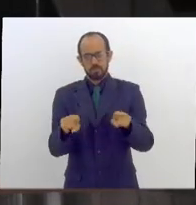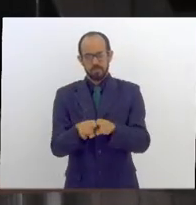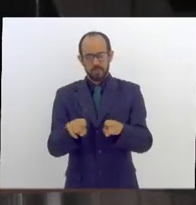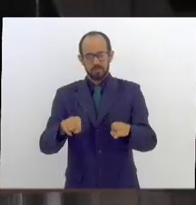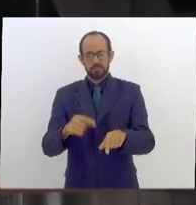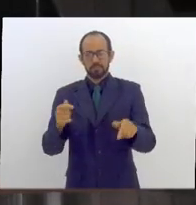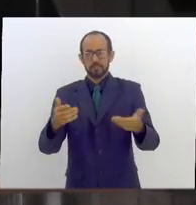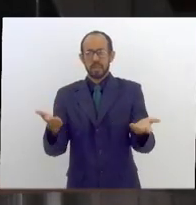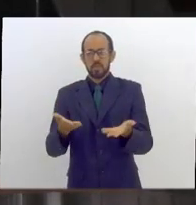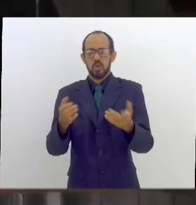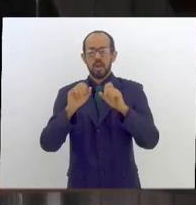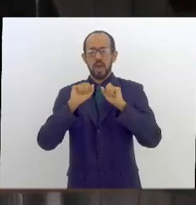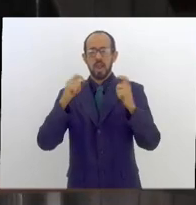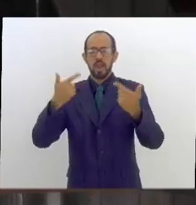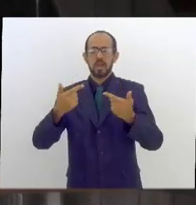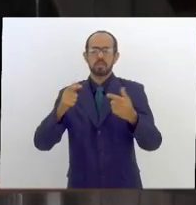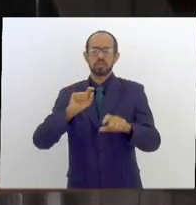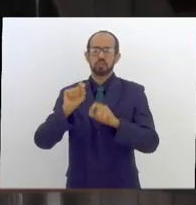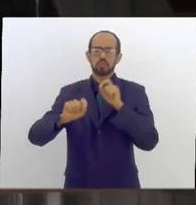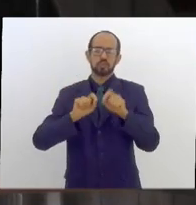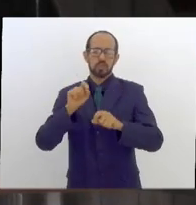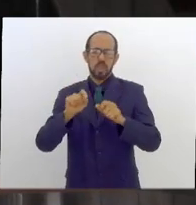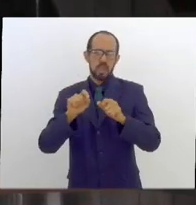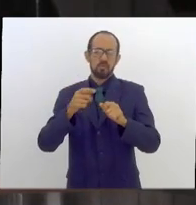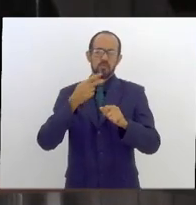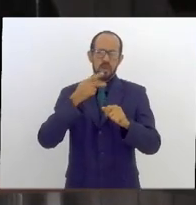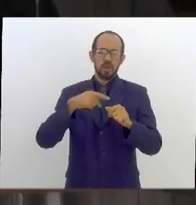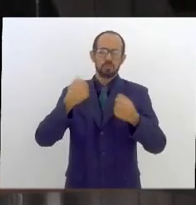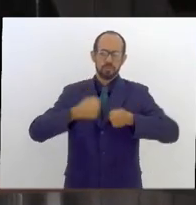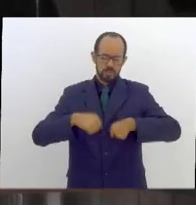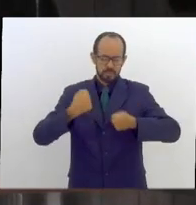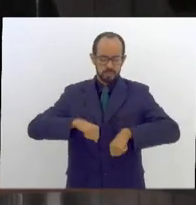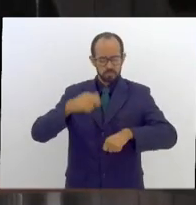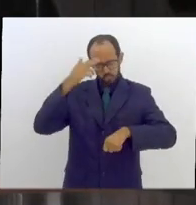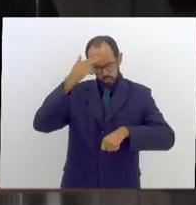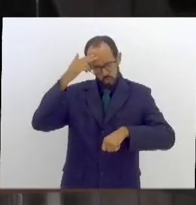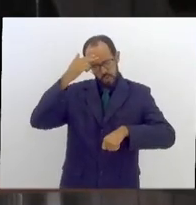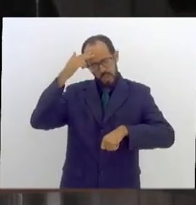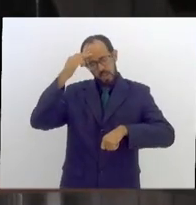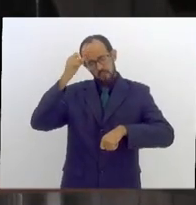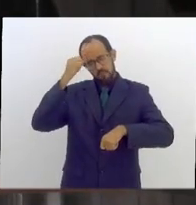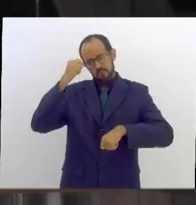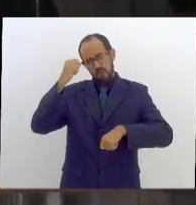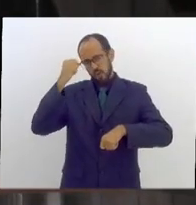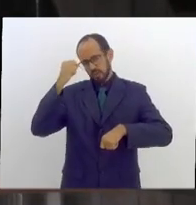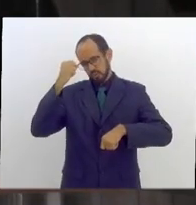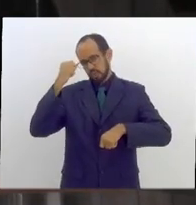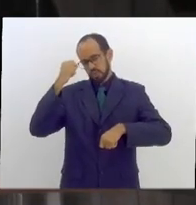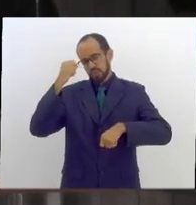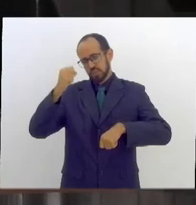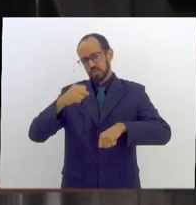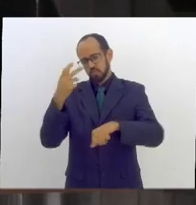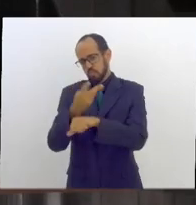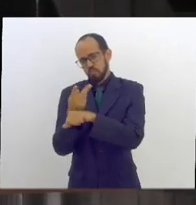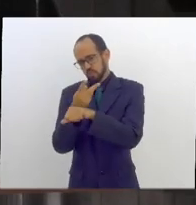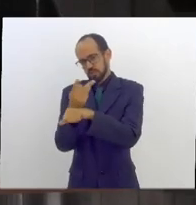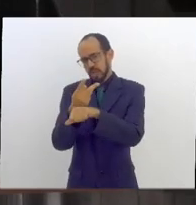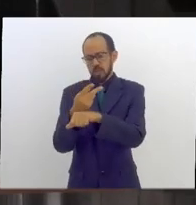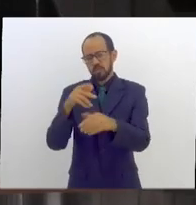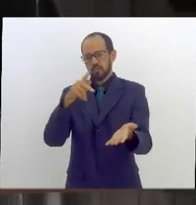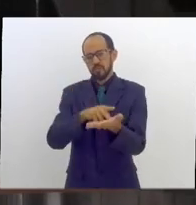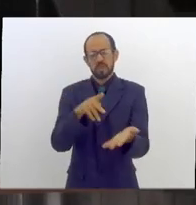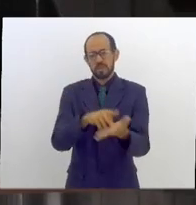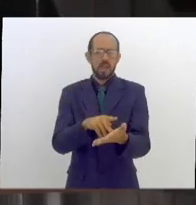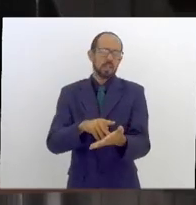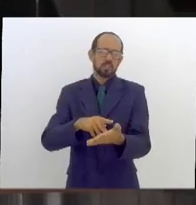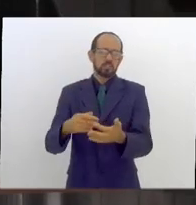convicção, digo que é preciso começar a sonhar ardentemente e buscar o que realmente importa